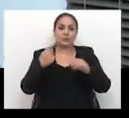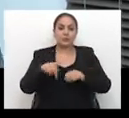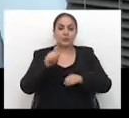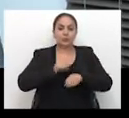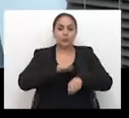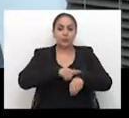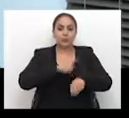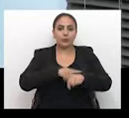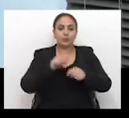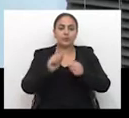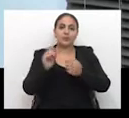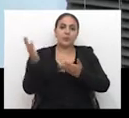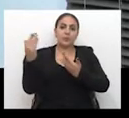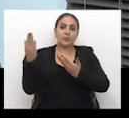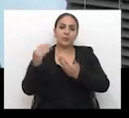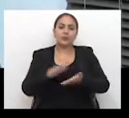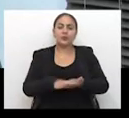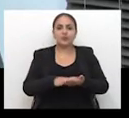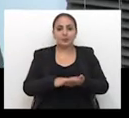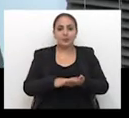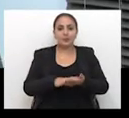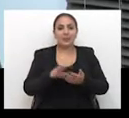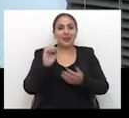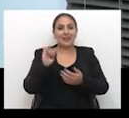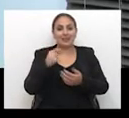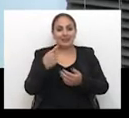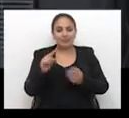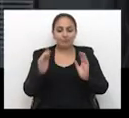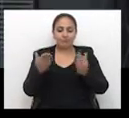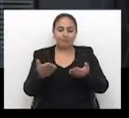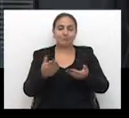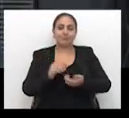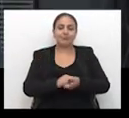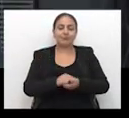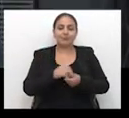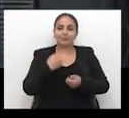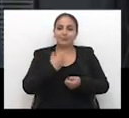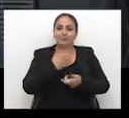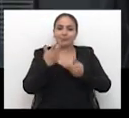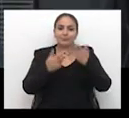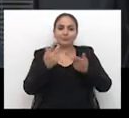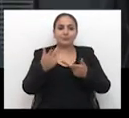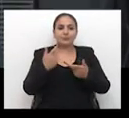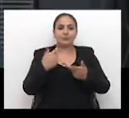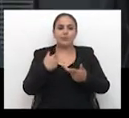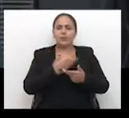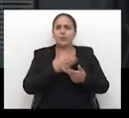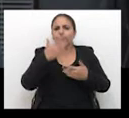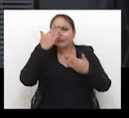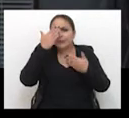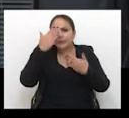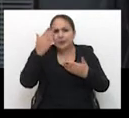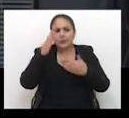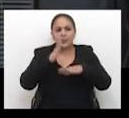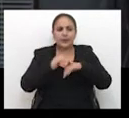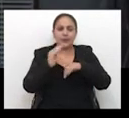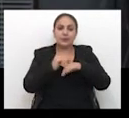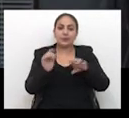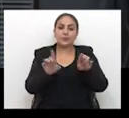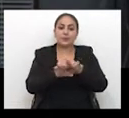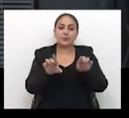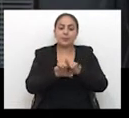nesse momento fazendo esta homenagem é merecida é a hora de dizer a ele nosso muito obrigado nosso carinho